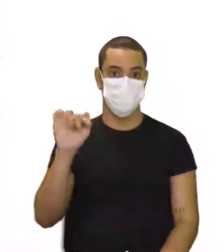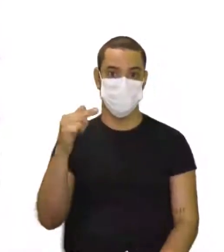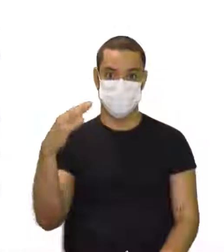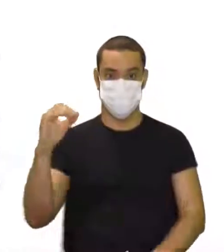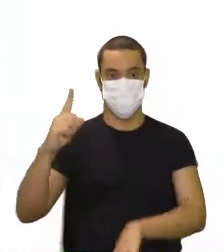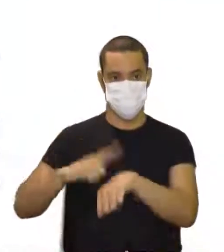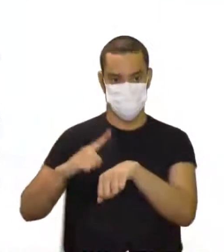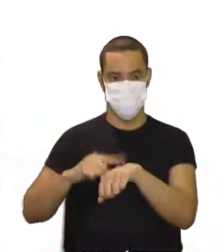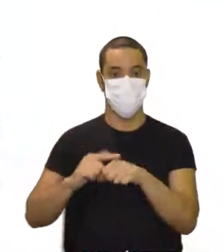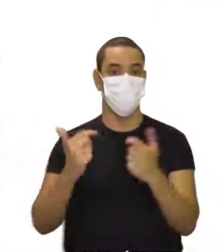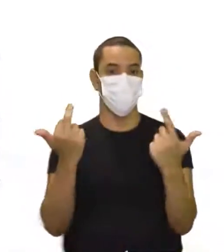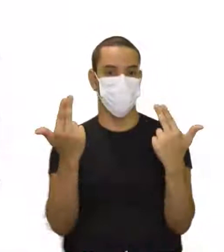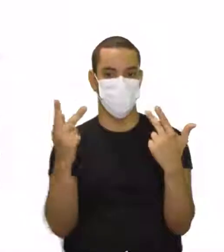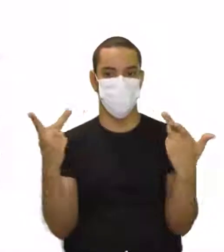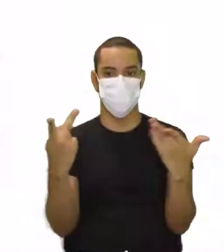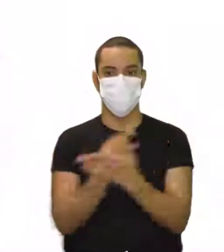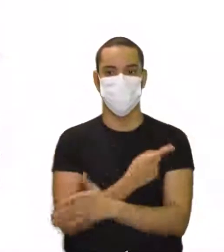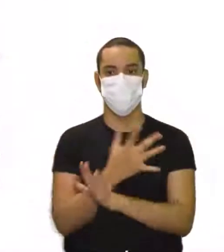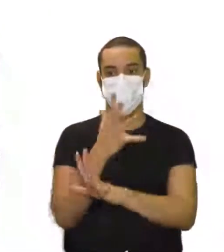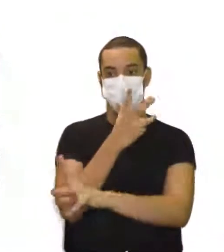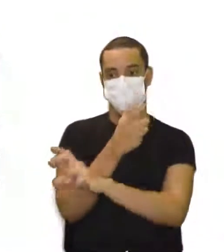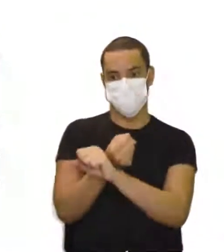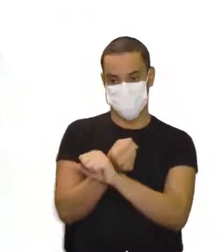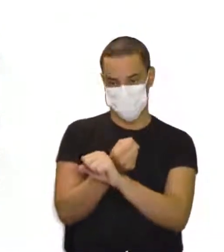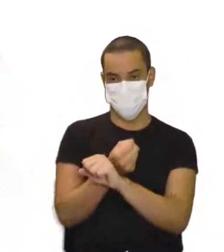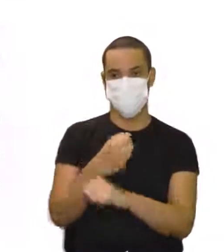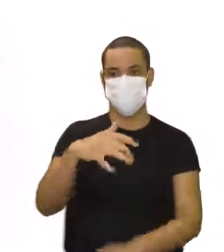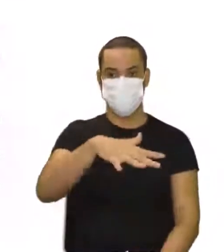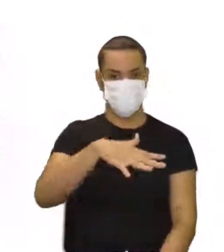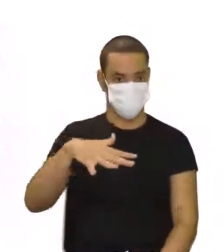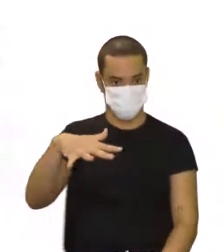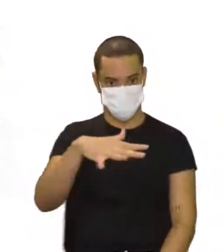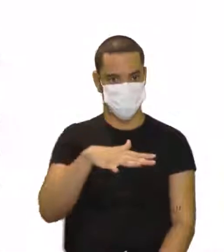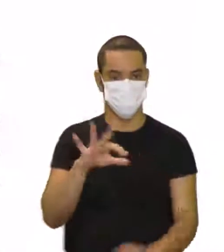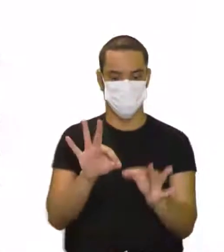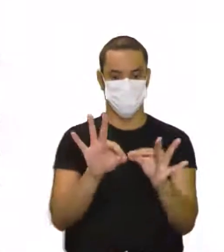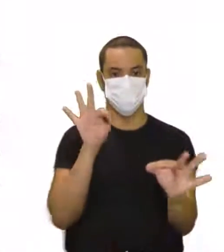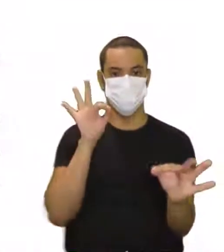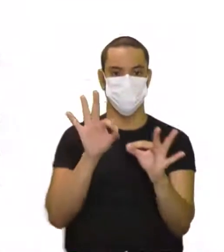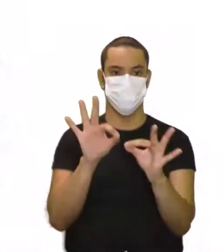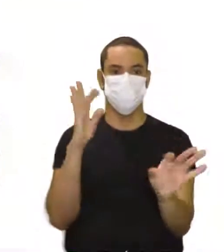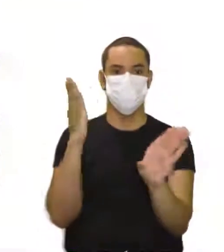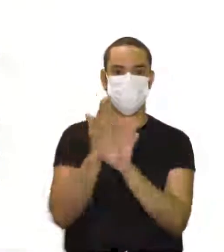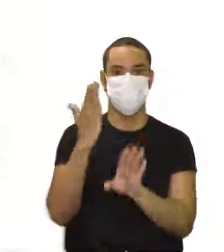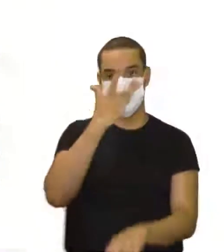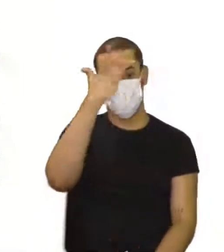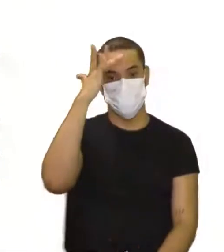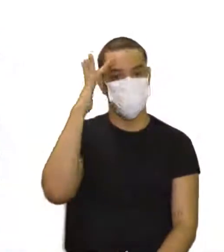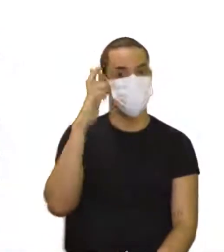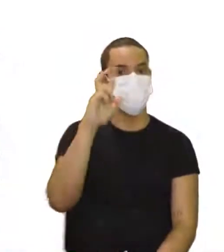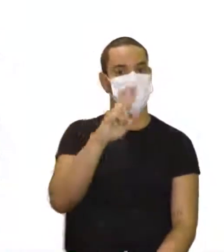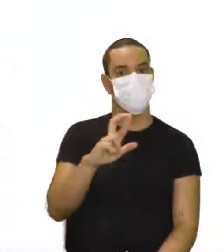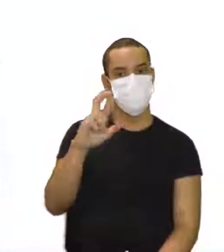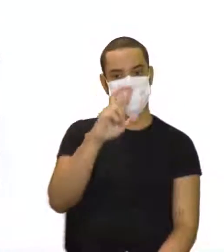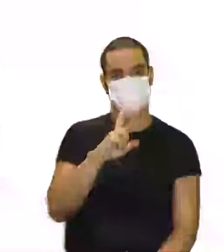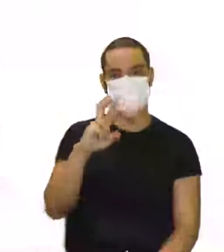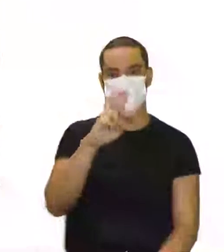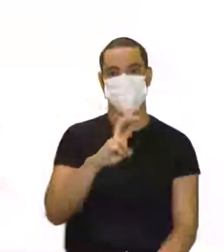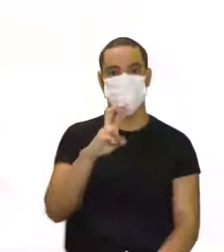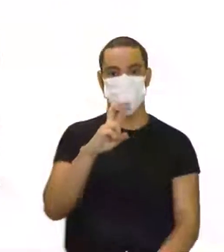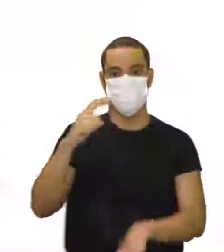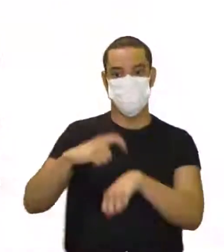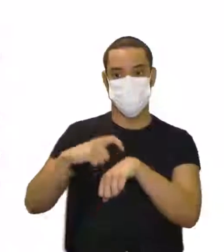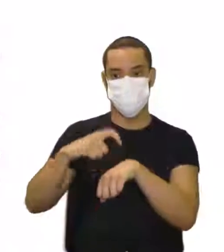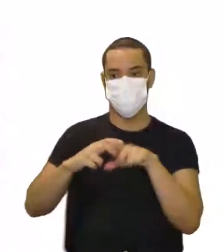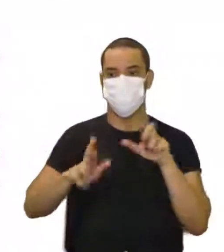Da mesma forma, ocorre uma contração do espaço medido por observadores em estados diferentes,